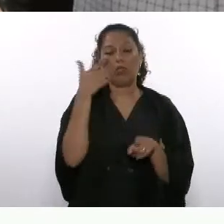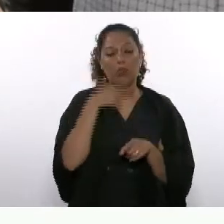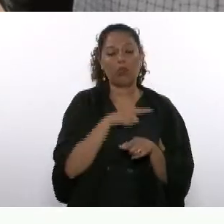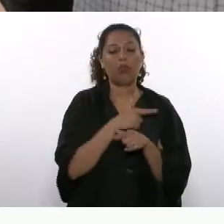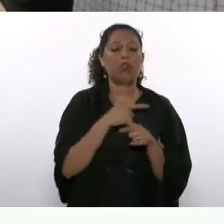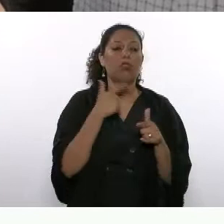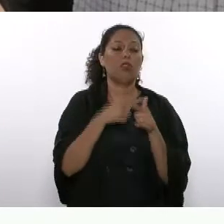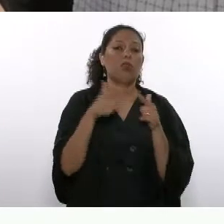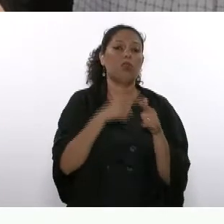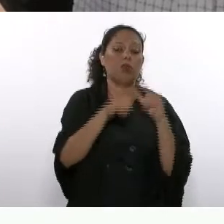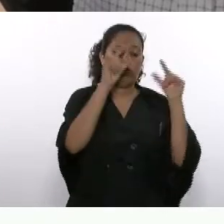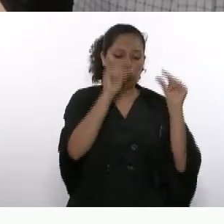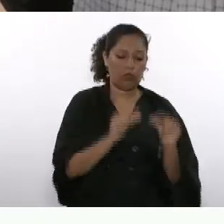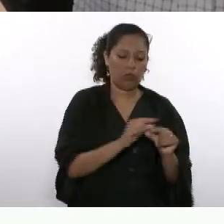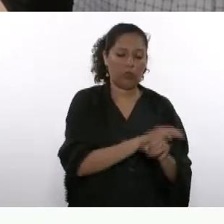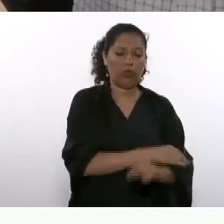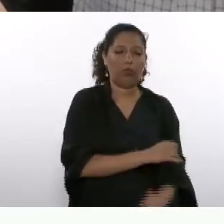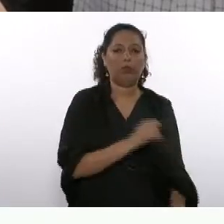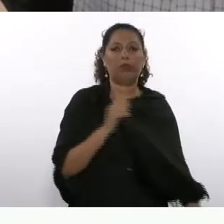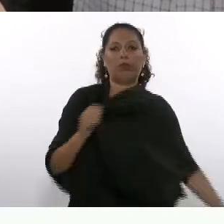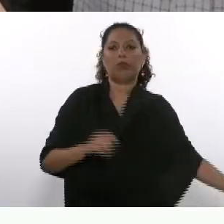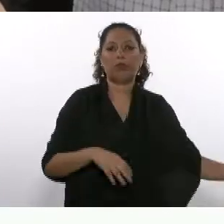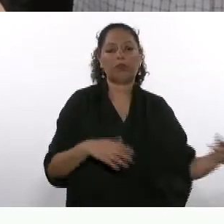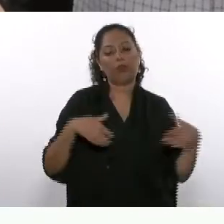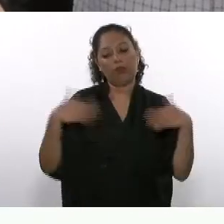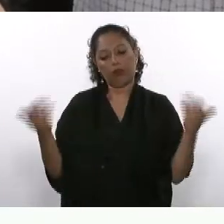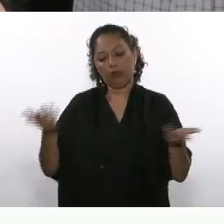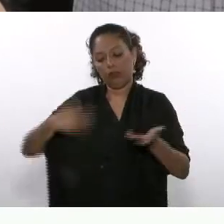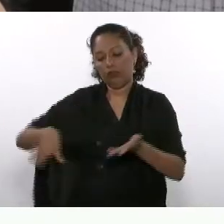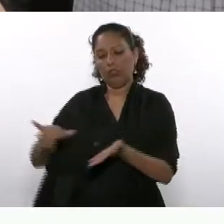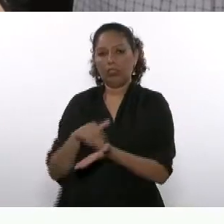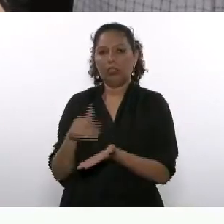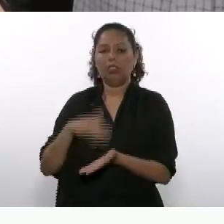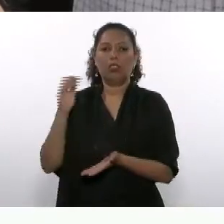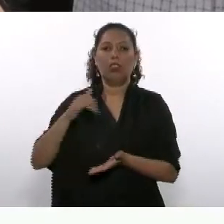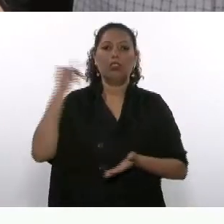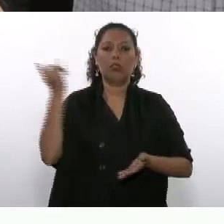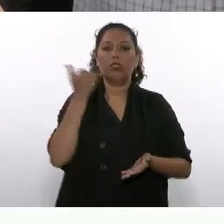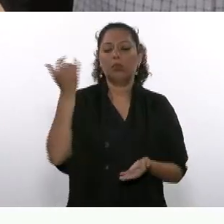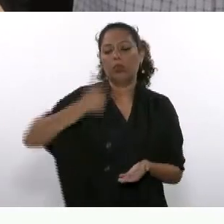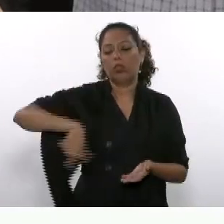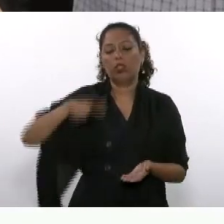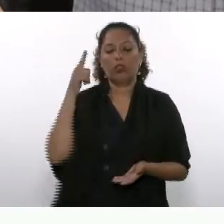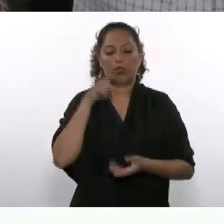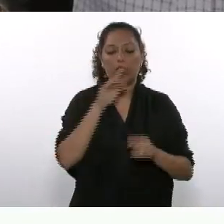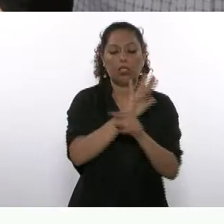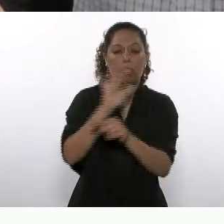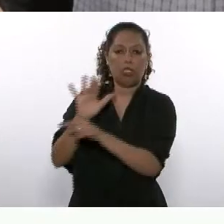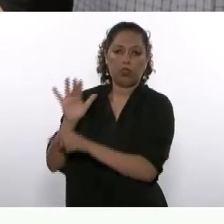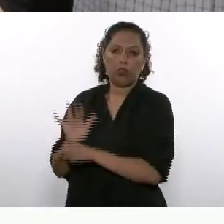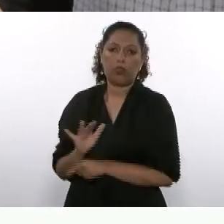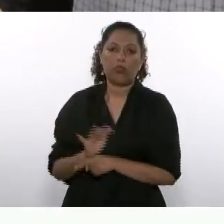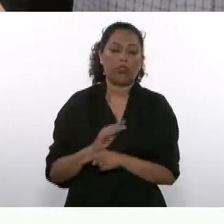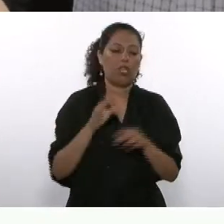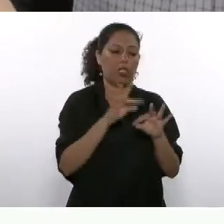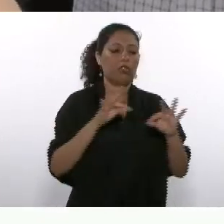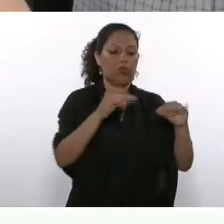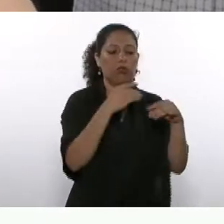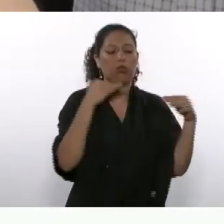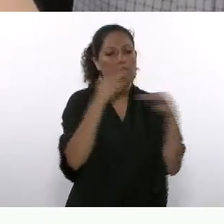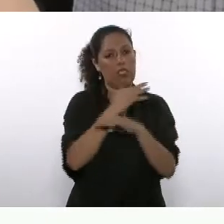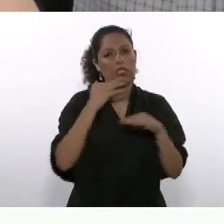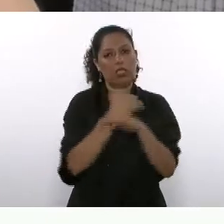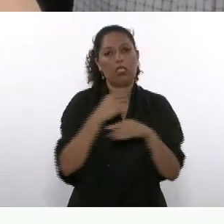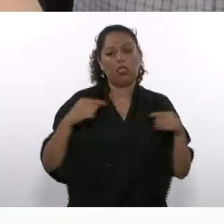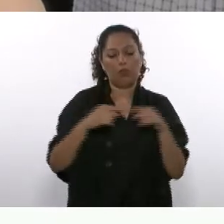os seus gargalos. E isso, quer dizer, para a Secretaria é fundamental, a gente conseguir atender aos gargalos dos municípios no que